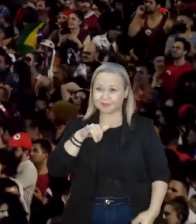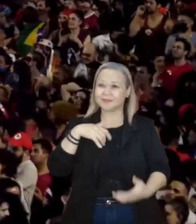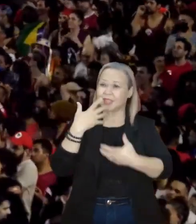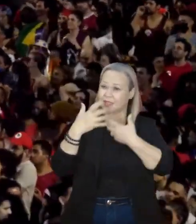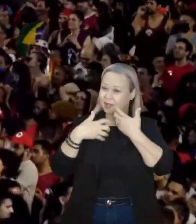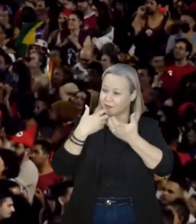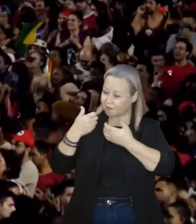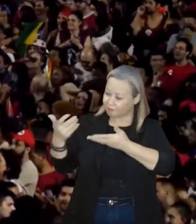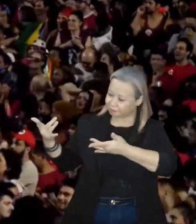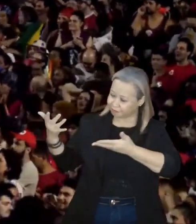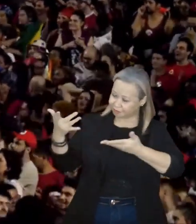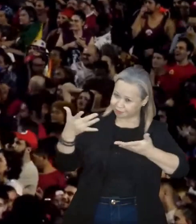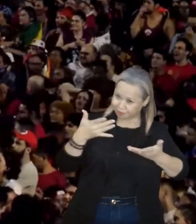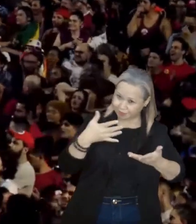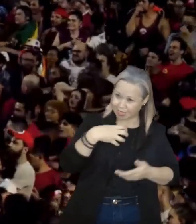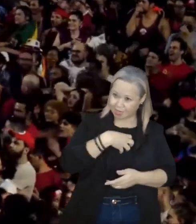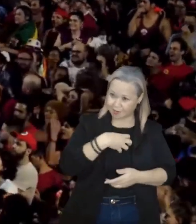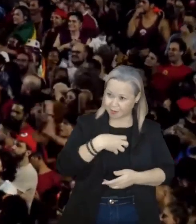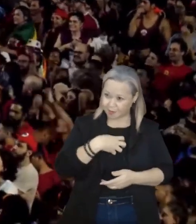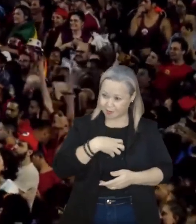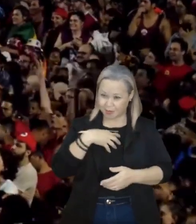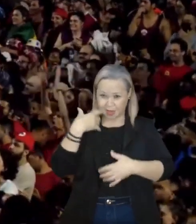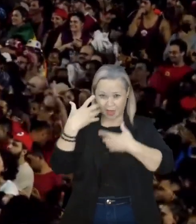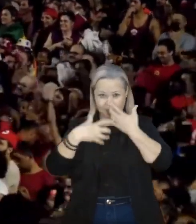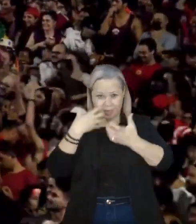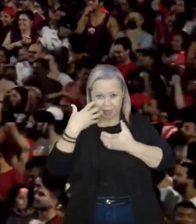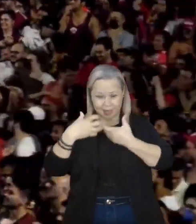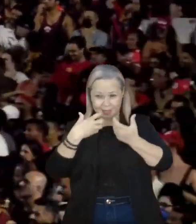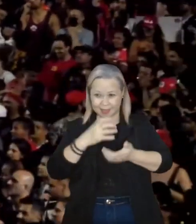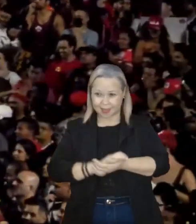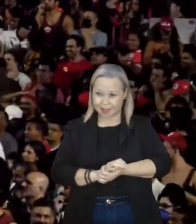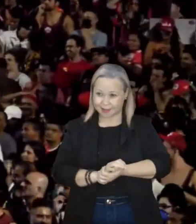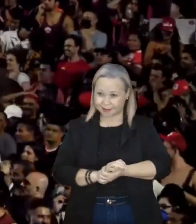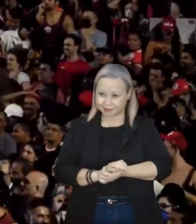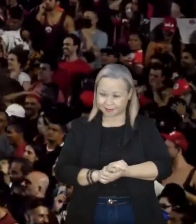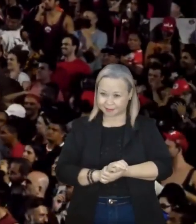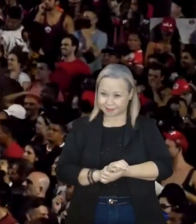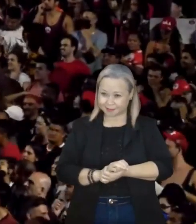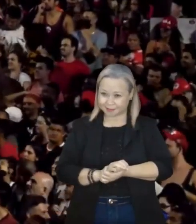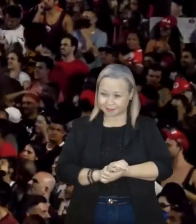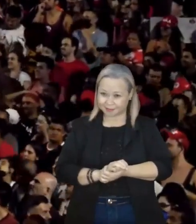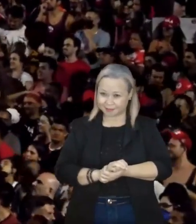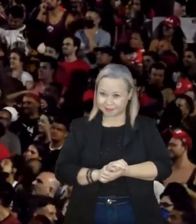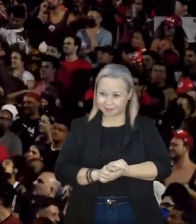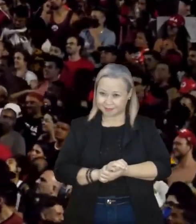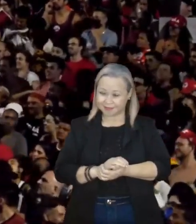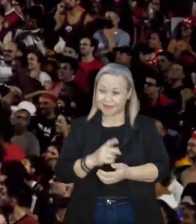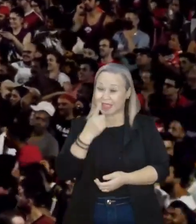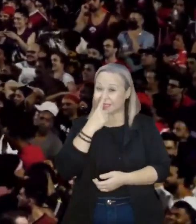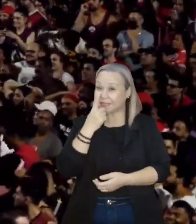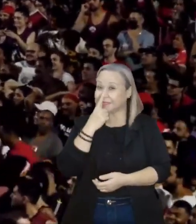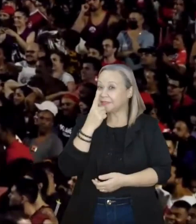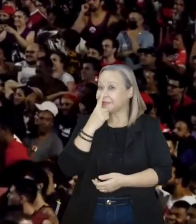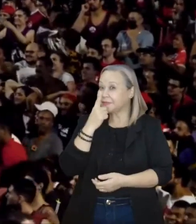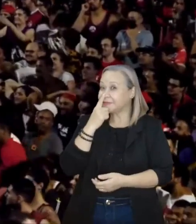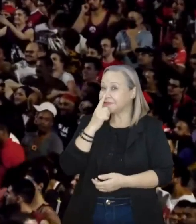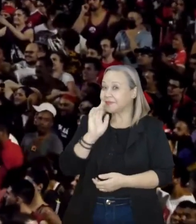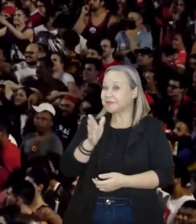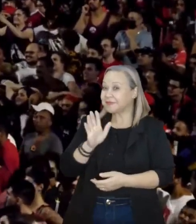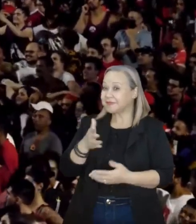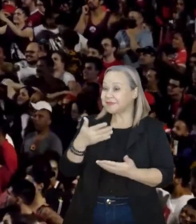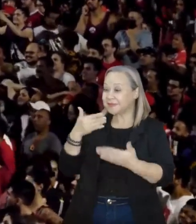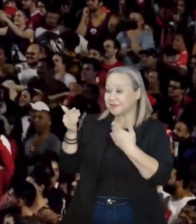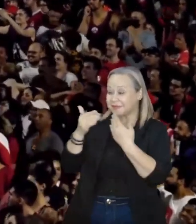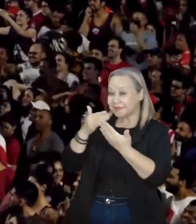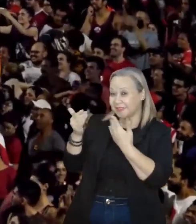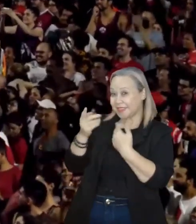Daniela Mercury. Daniela Mercury. Você veja a intimidade. Já estamos chamando ela de Dani.